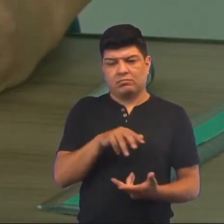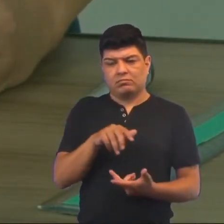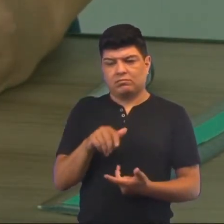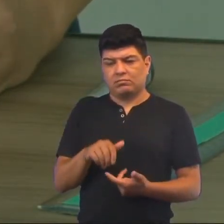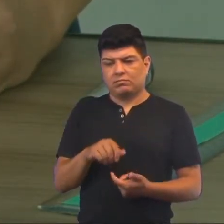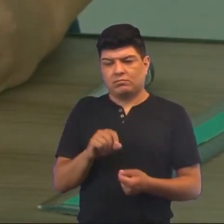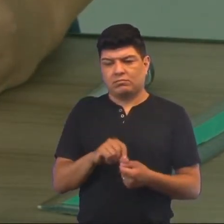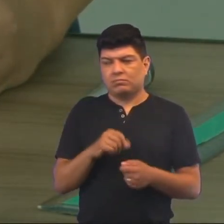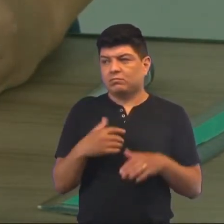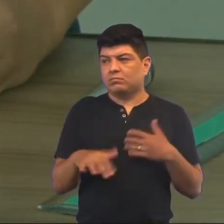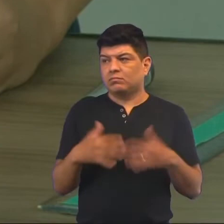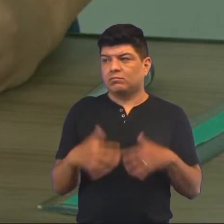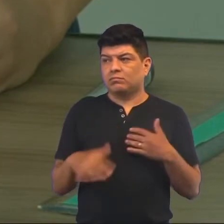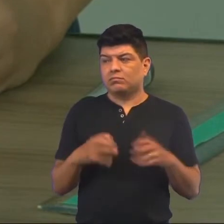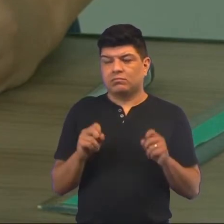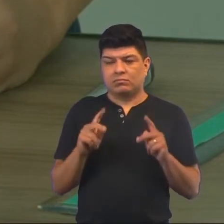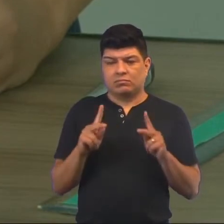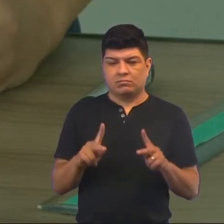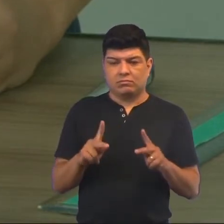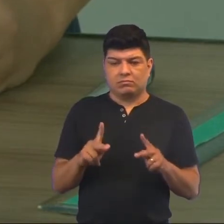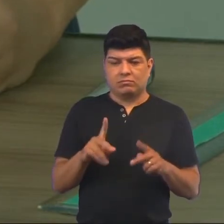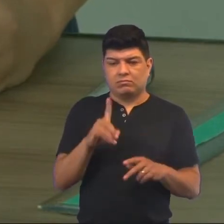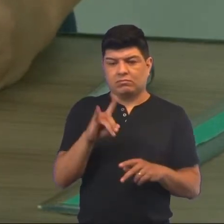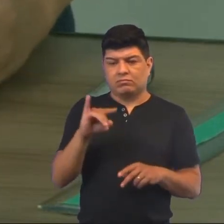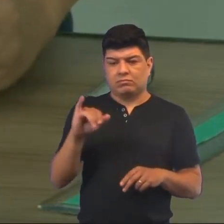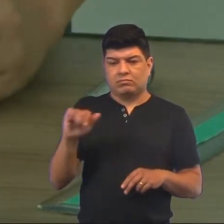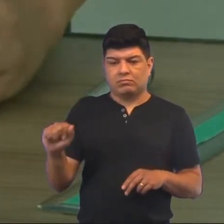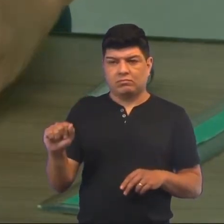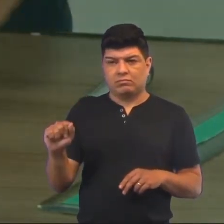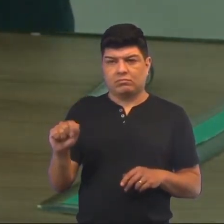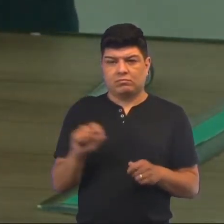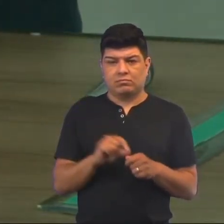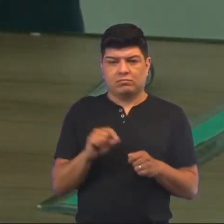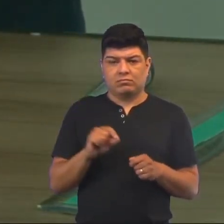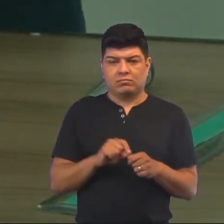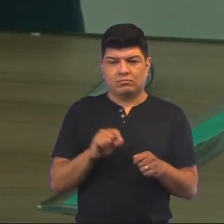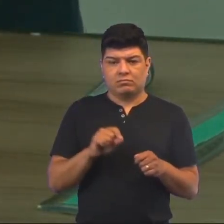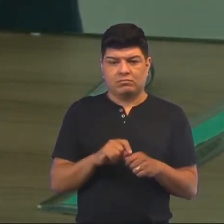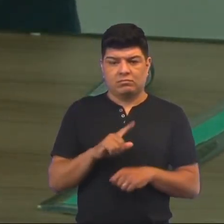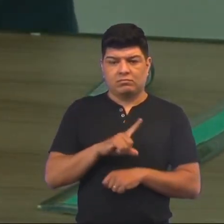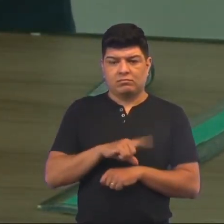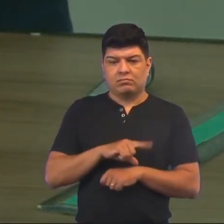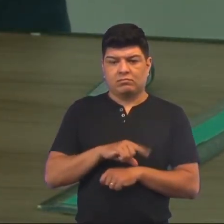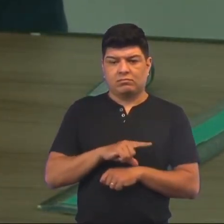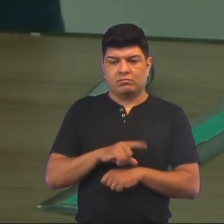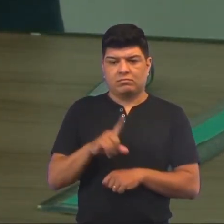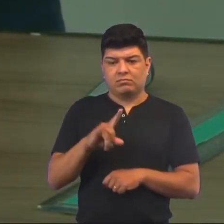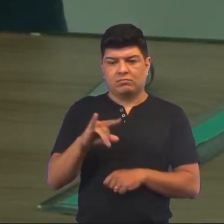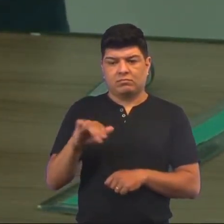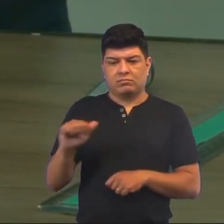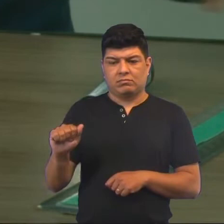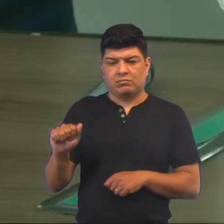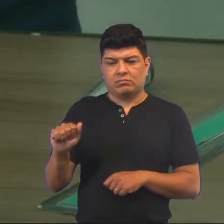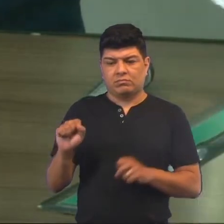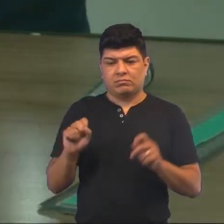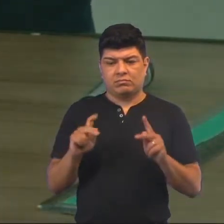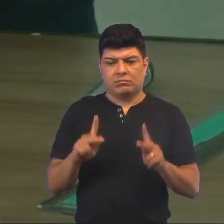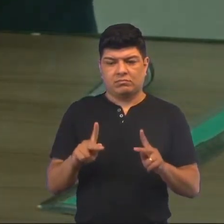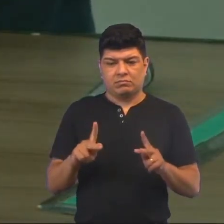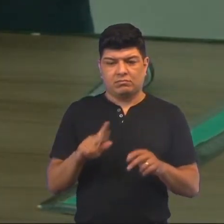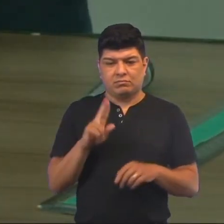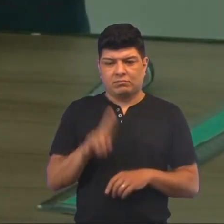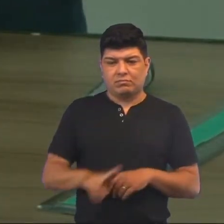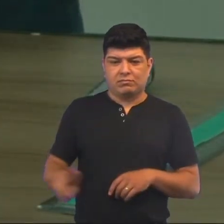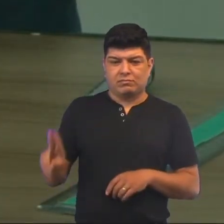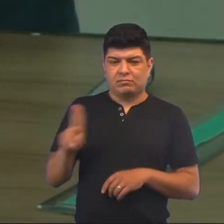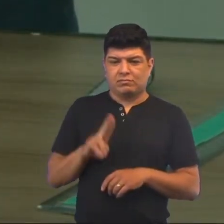No movimento da rotação, ok? No decorrer do dia. E a gente faz a marcação das horas no nosso dia, ok? Usando uma